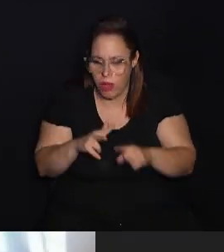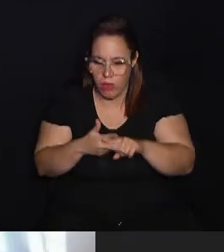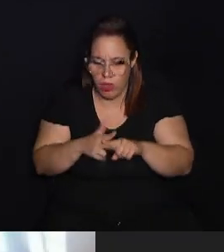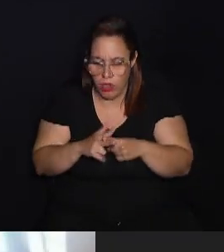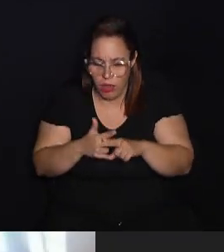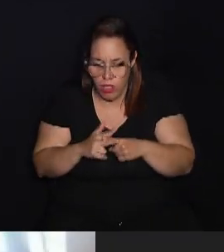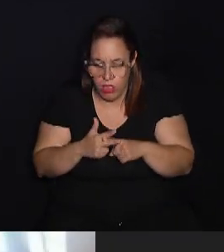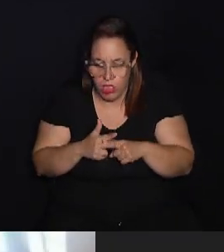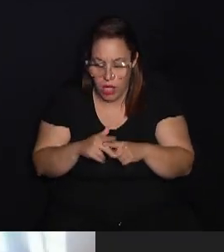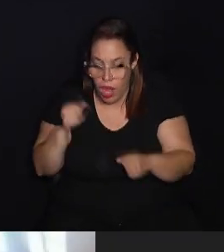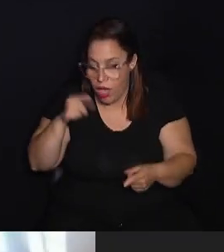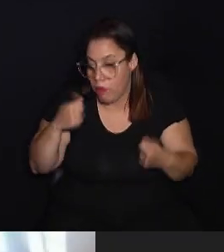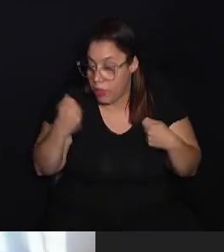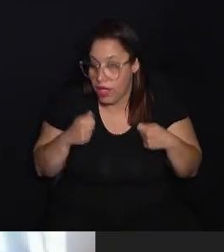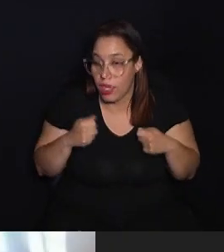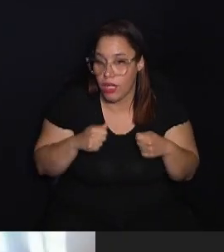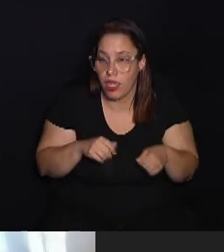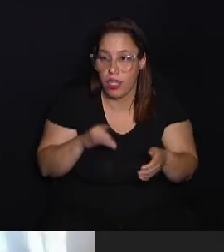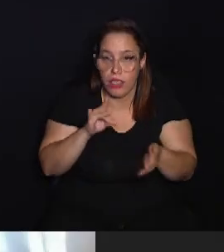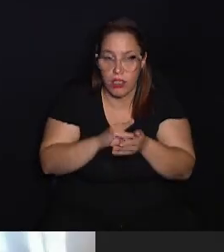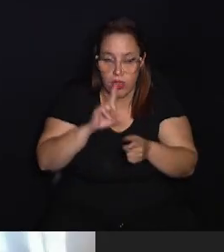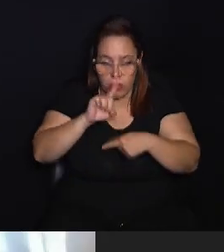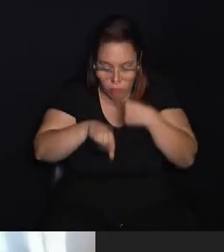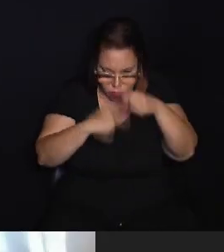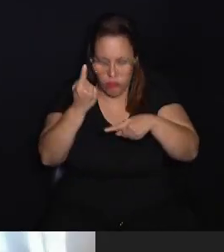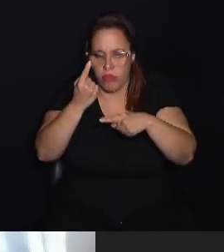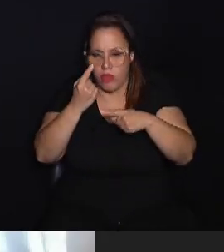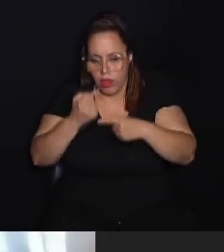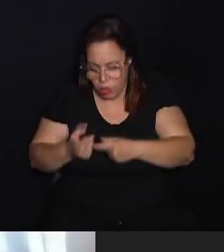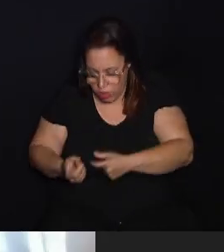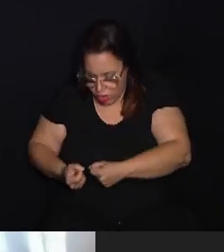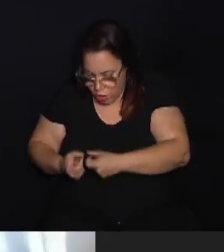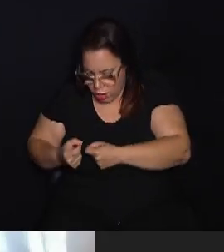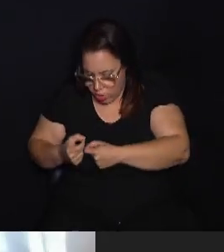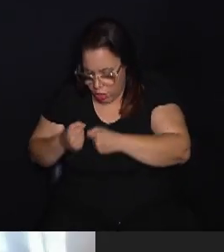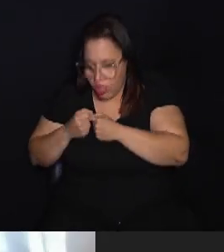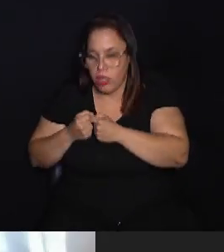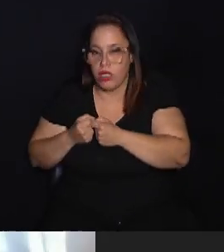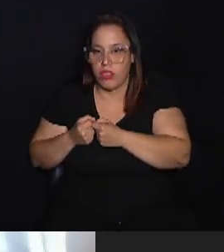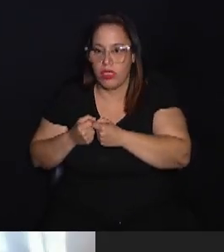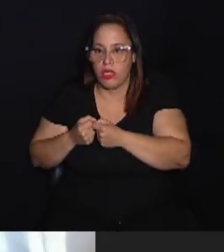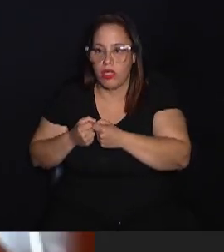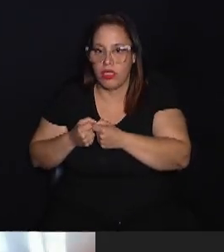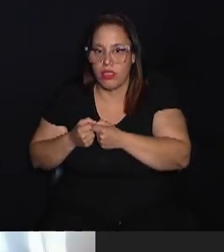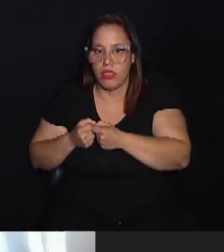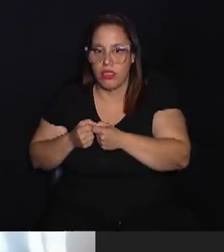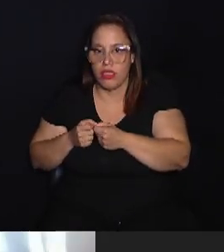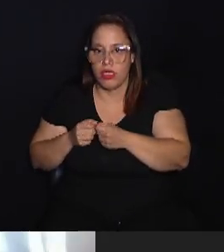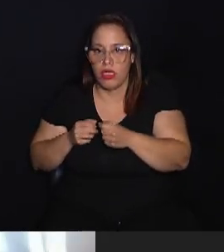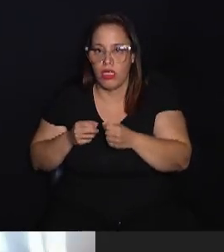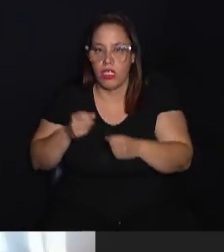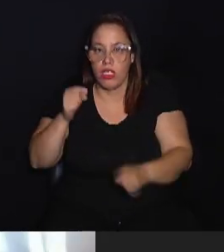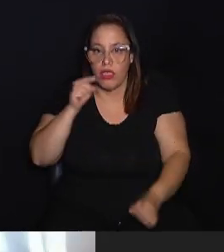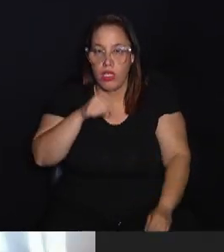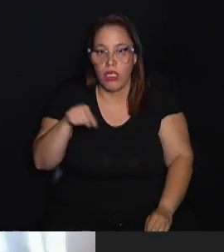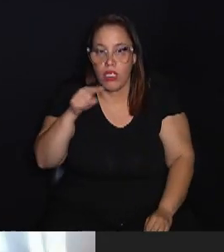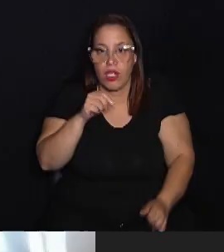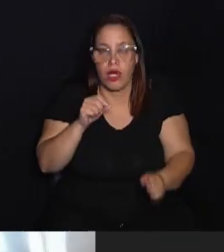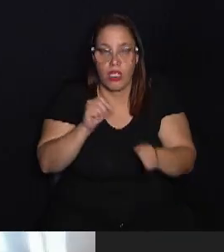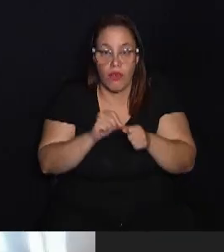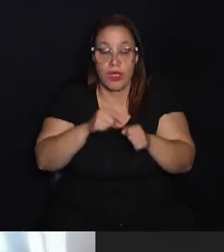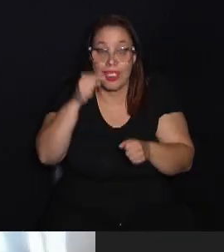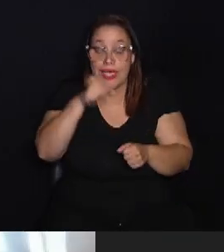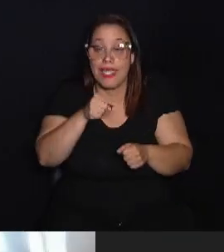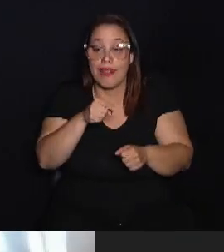ferramenta necessária para o sucesso do tratamento do câncer de mama é exatamente o que vocês estão fazendo